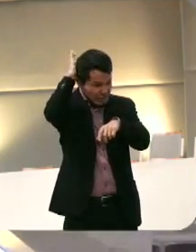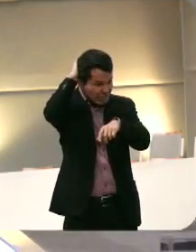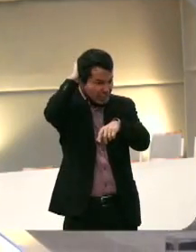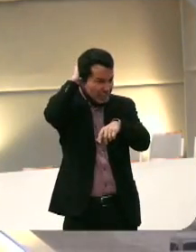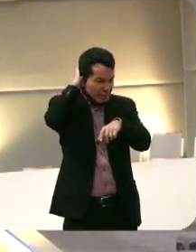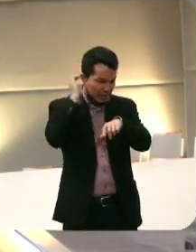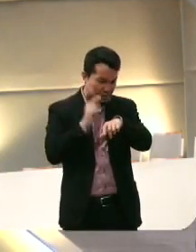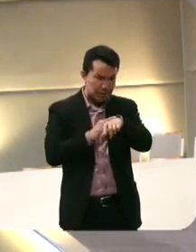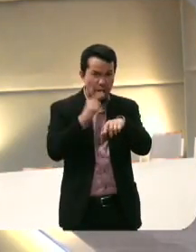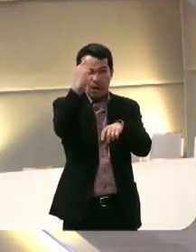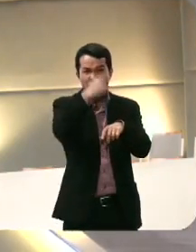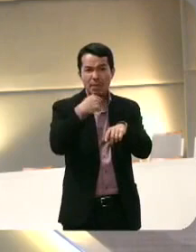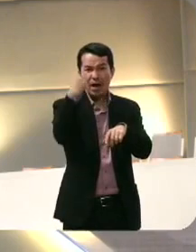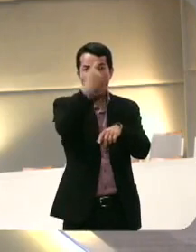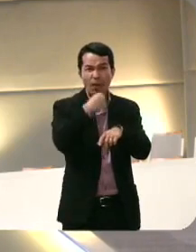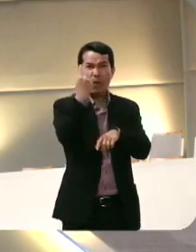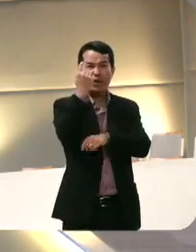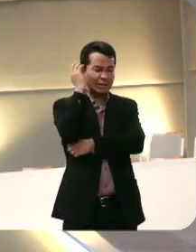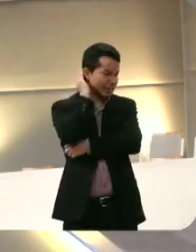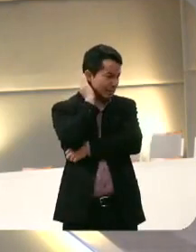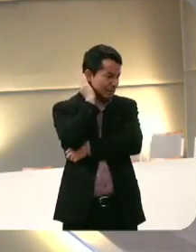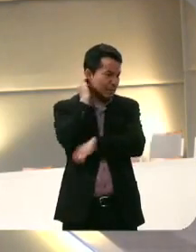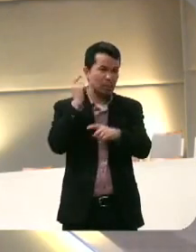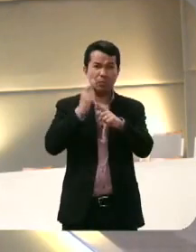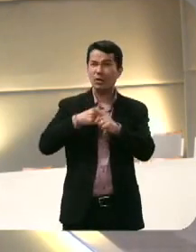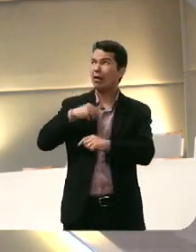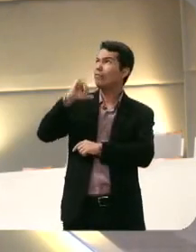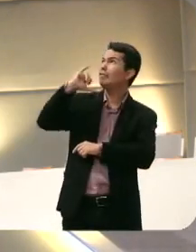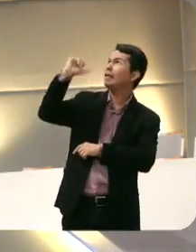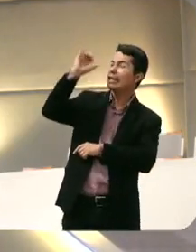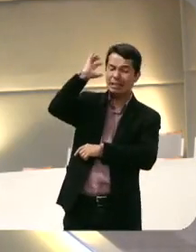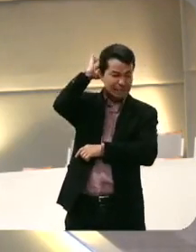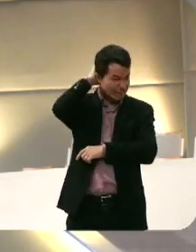meu Deus, 1 hora, que absurdo, por que eu falei isso para Deus?